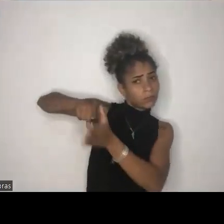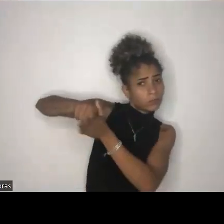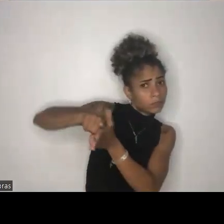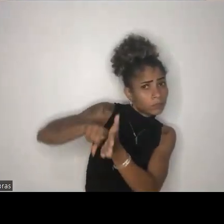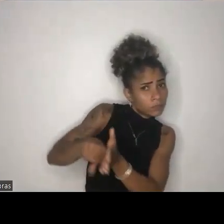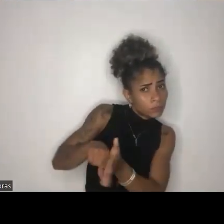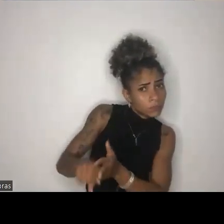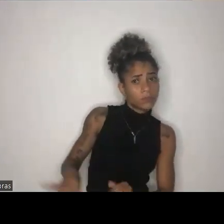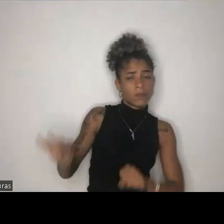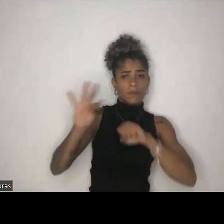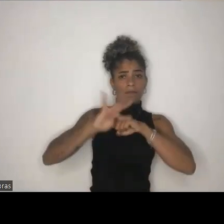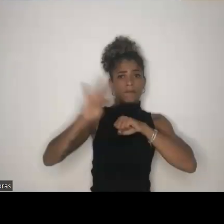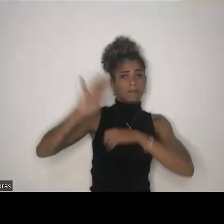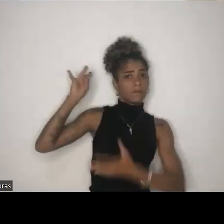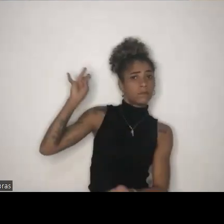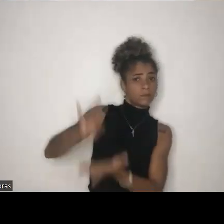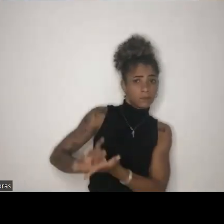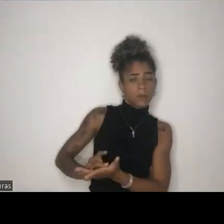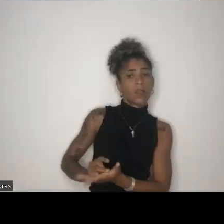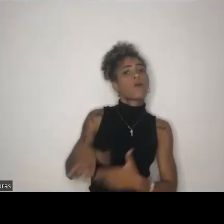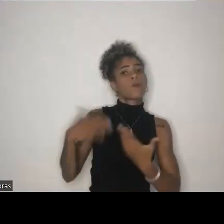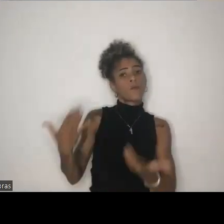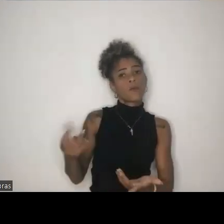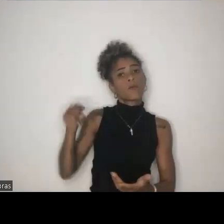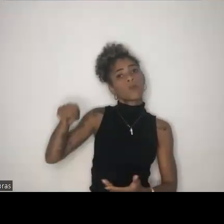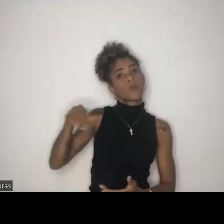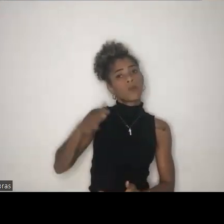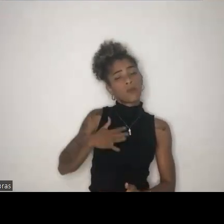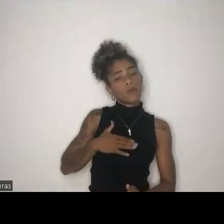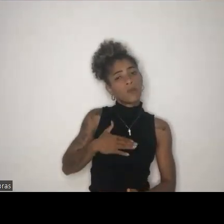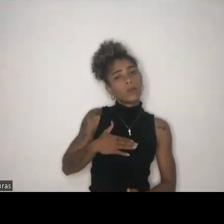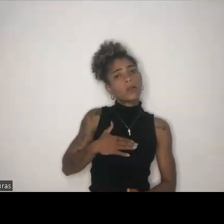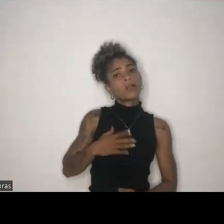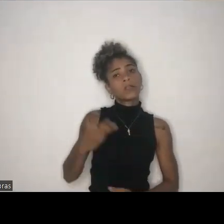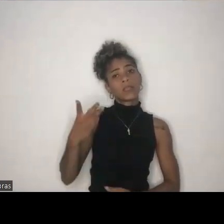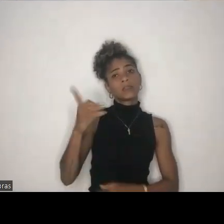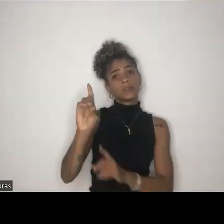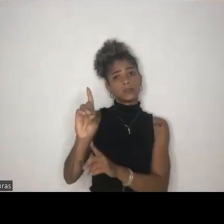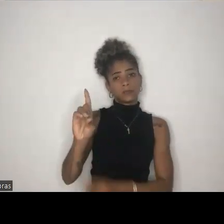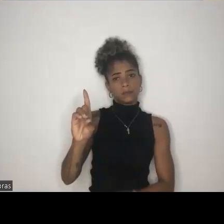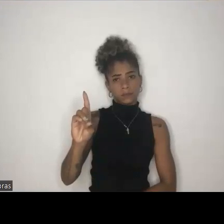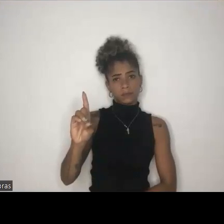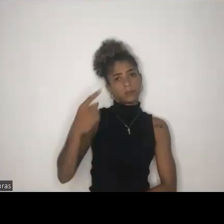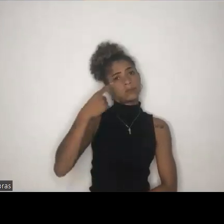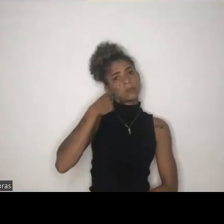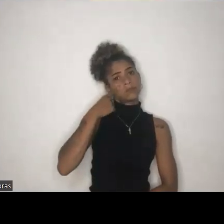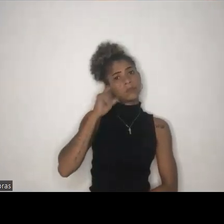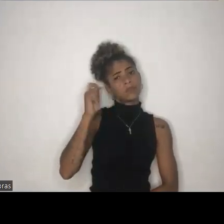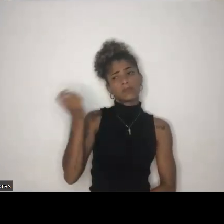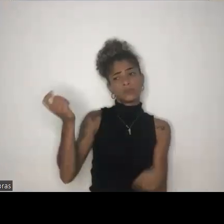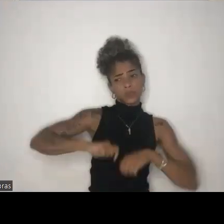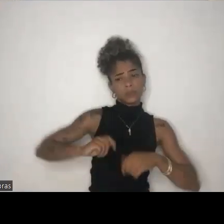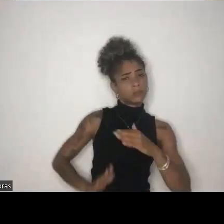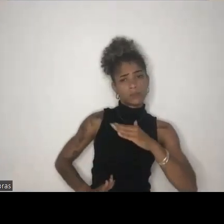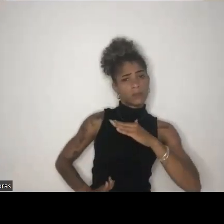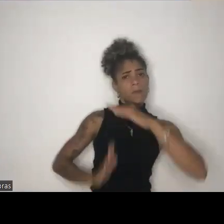técnicas e de realidade foi quando eu fui tomado pela pelo 3D eu pensei que eu já tinha alcançado um